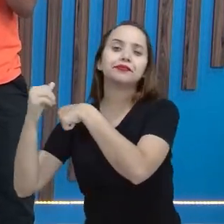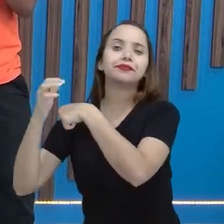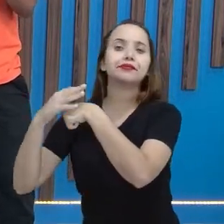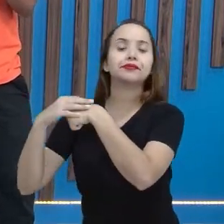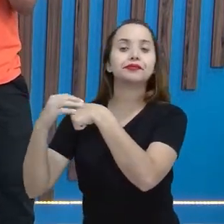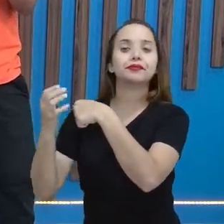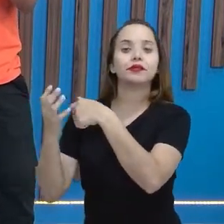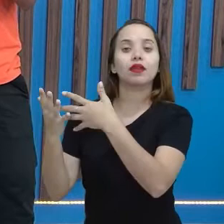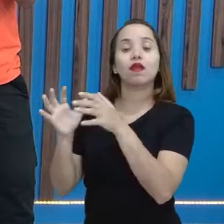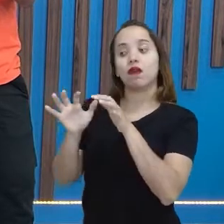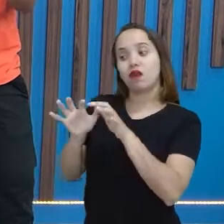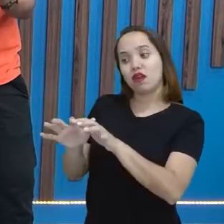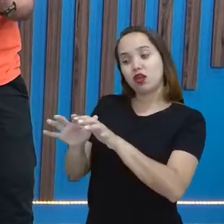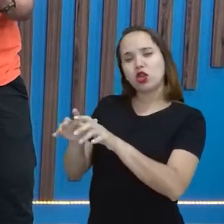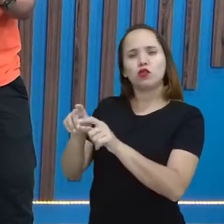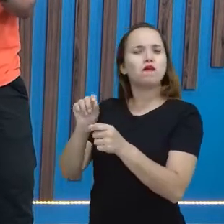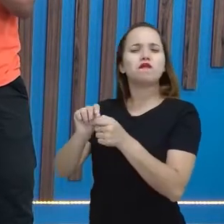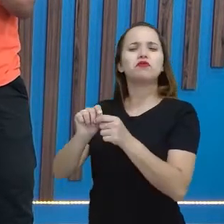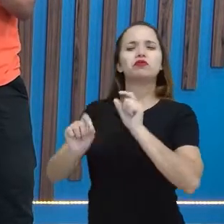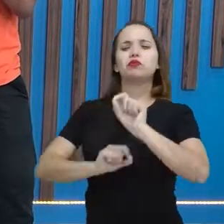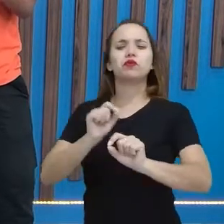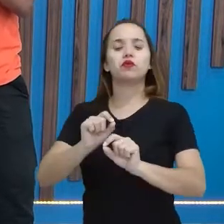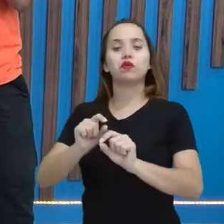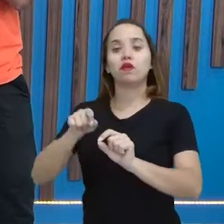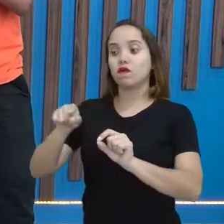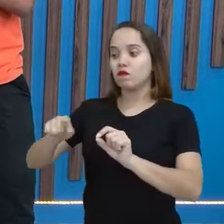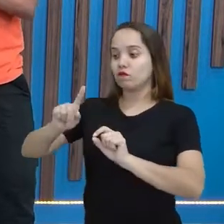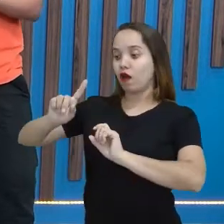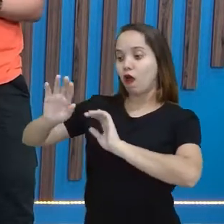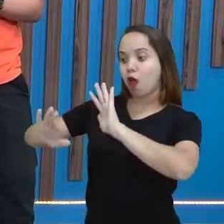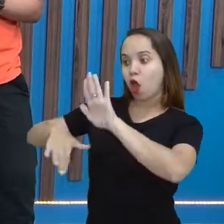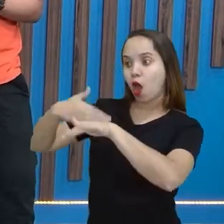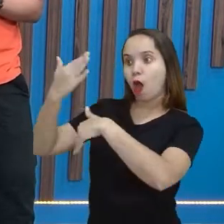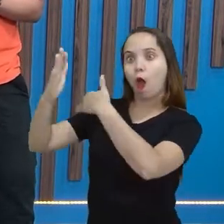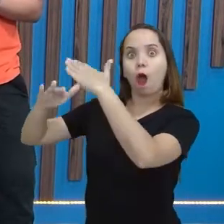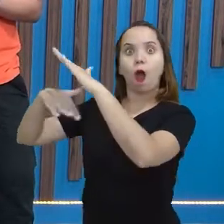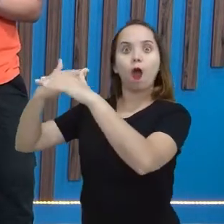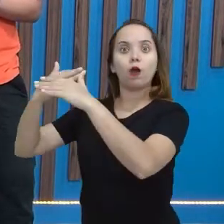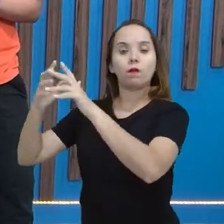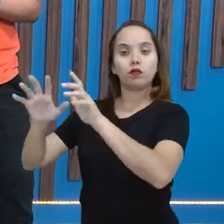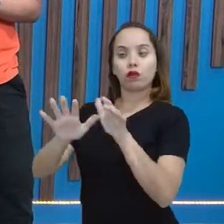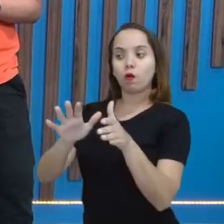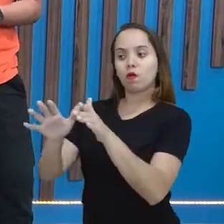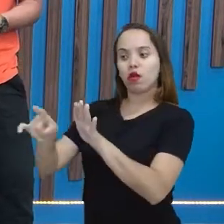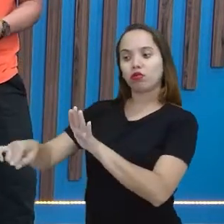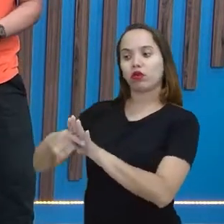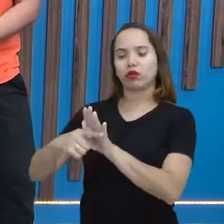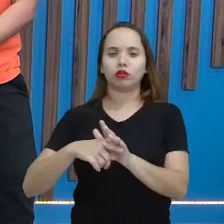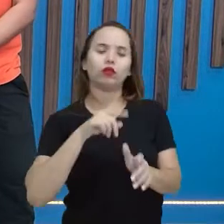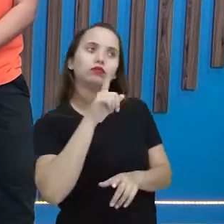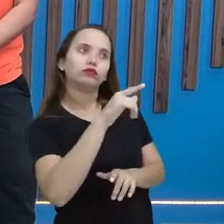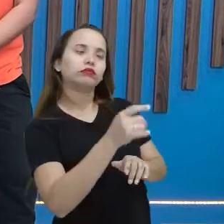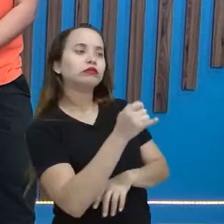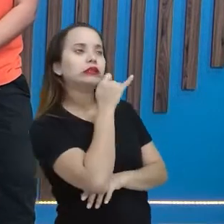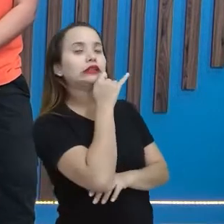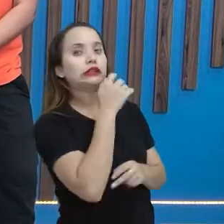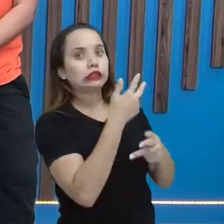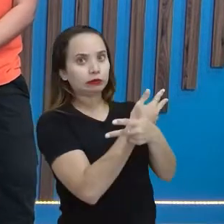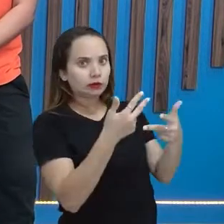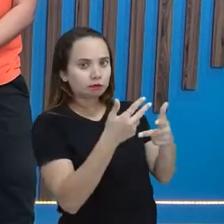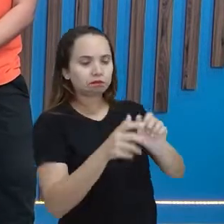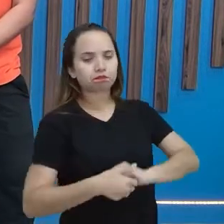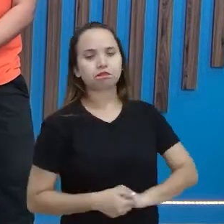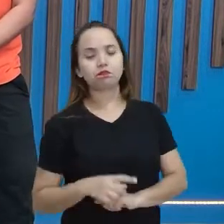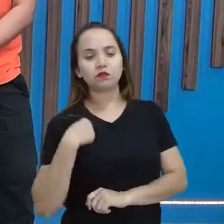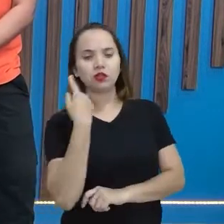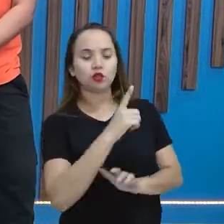isso acaba reforçando certos aspectos negativos. Um exemplo básico. A gente aqui, as nossas leis do